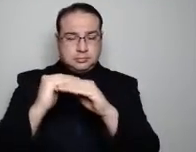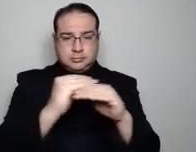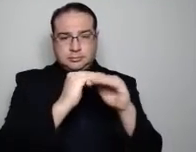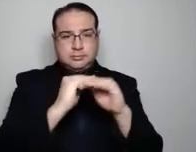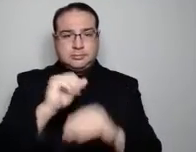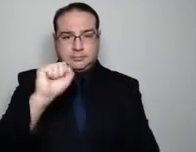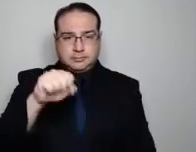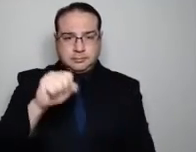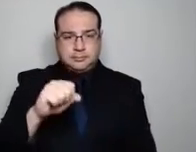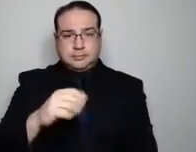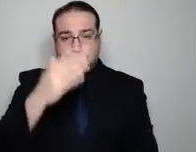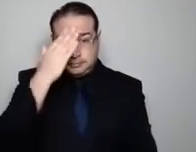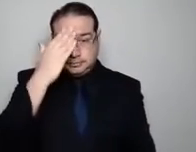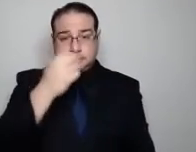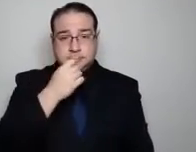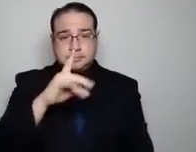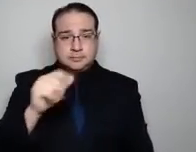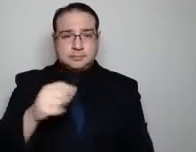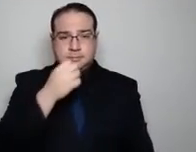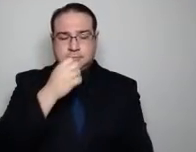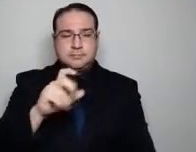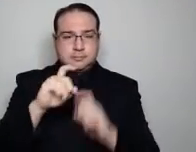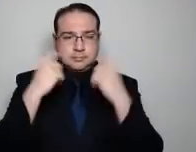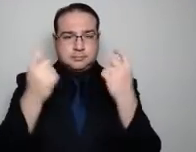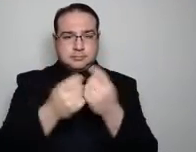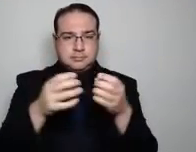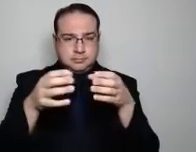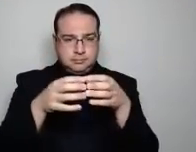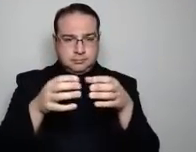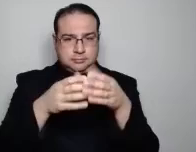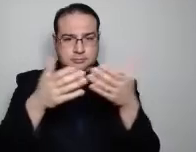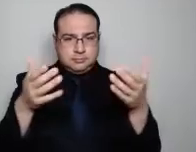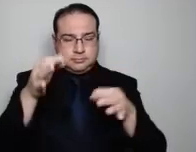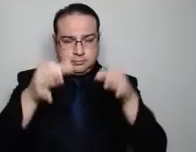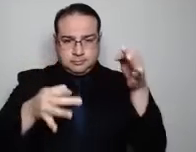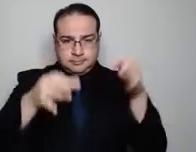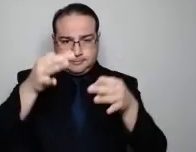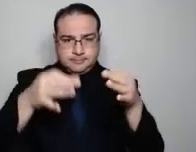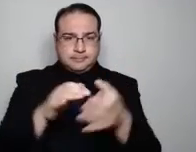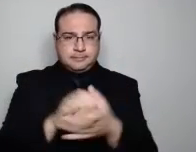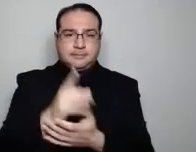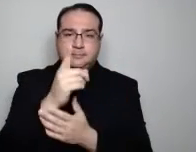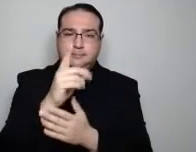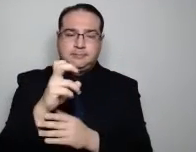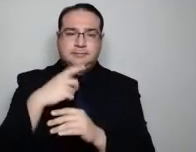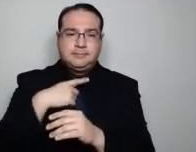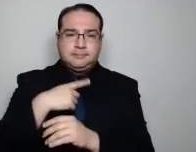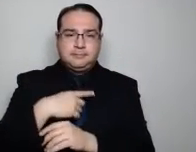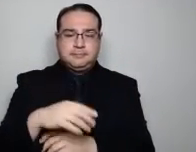Obrigado, bom dia, boa sessão, excelência. Bom dia. Na sequência, o 15, apelação civil